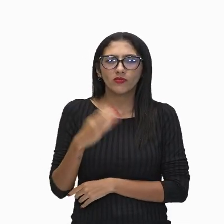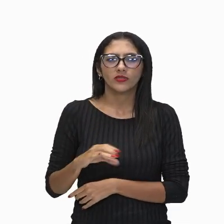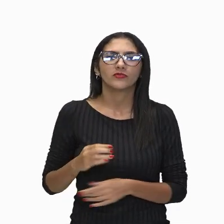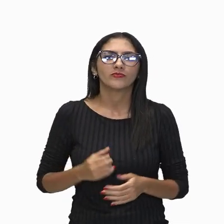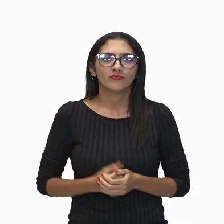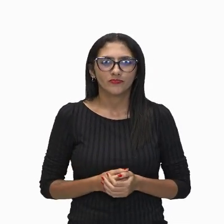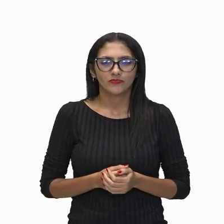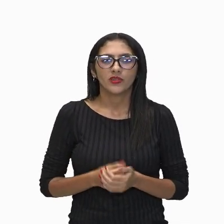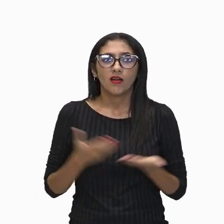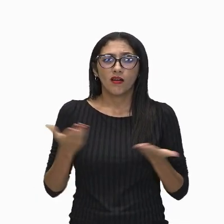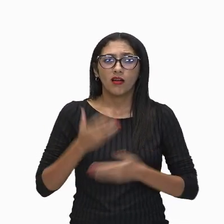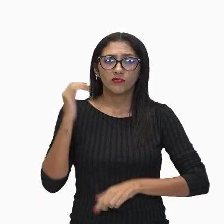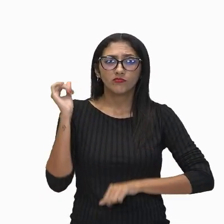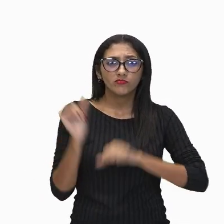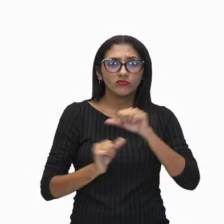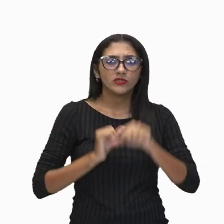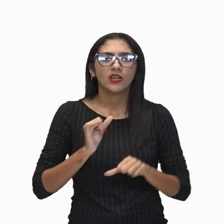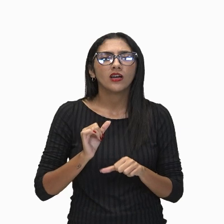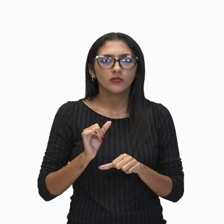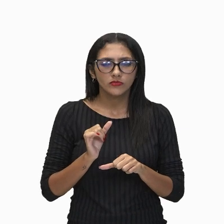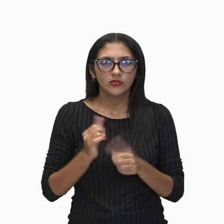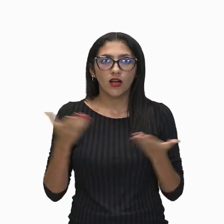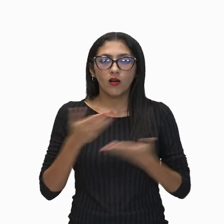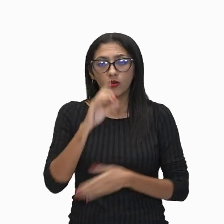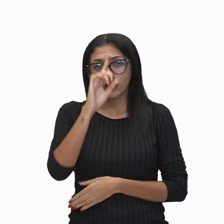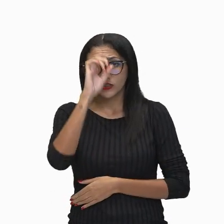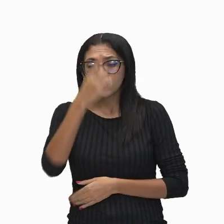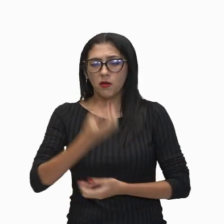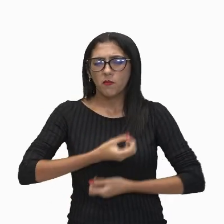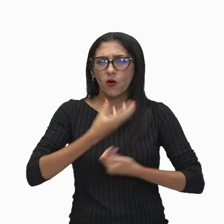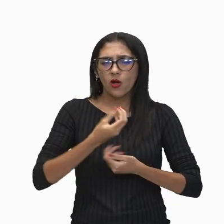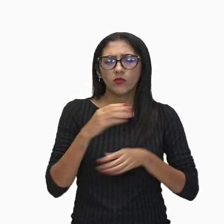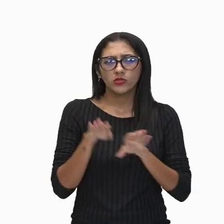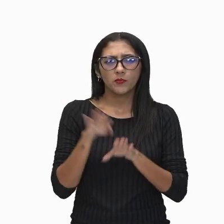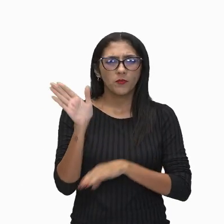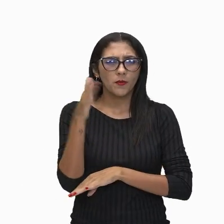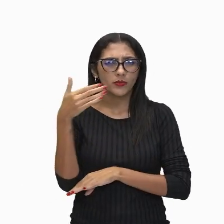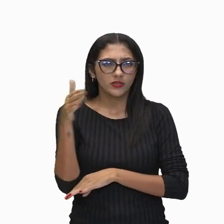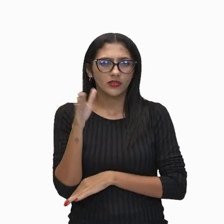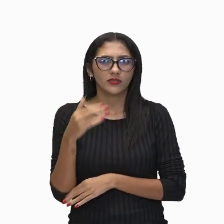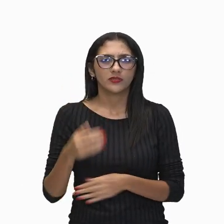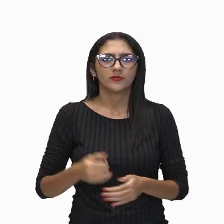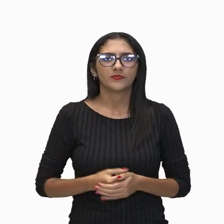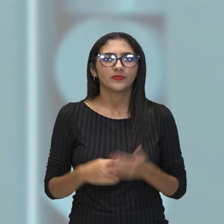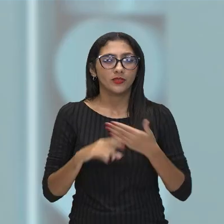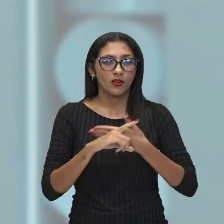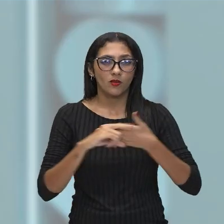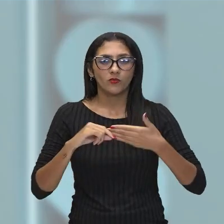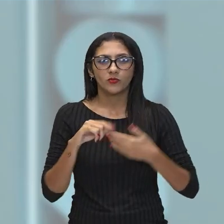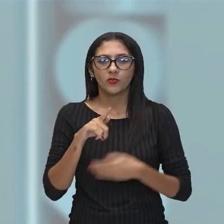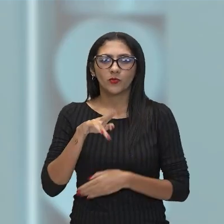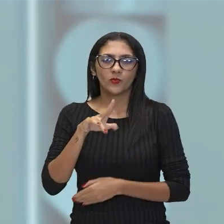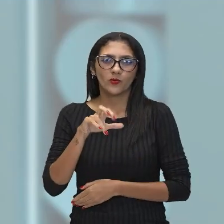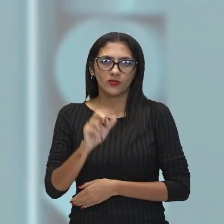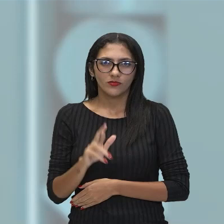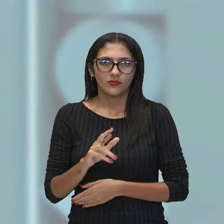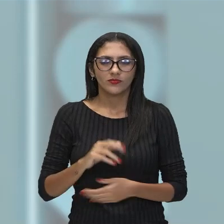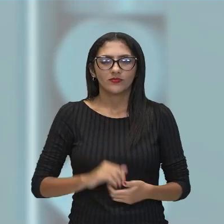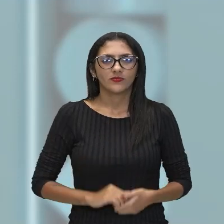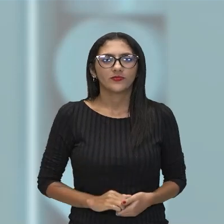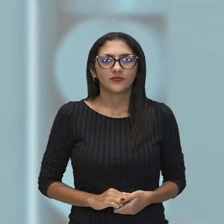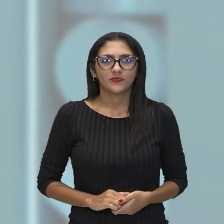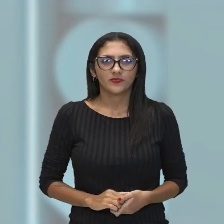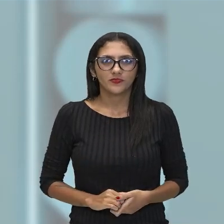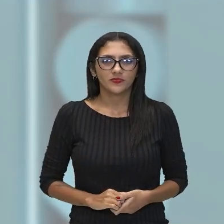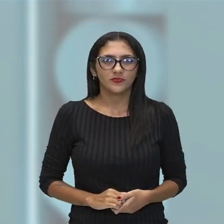algo e com ele construímos um artefato, um poema, uma bandeira. Ferreira Goulart. Então observem